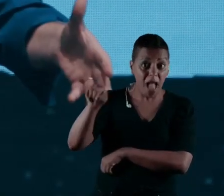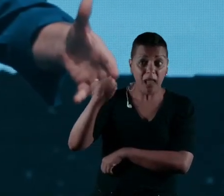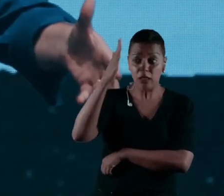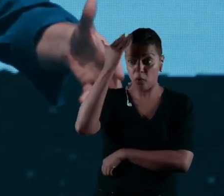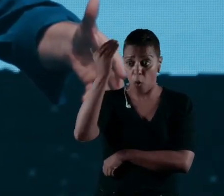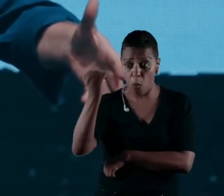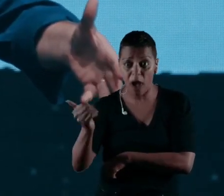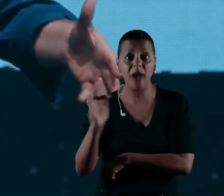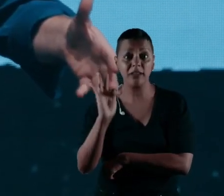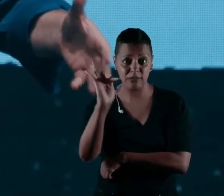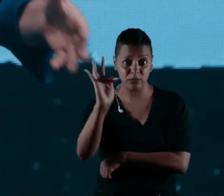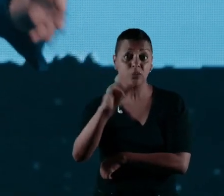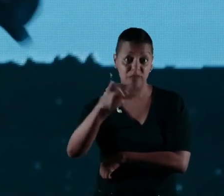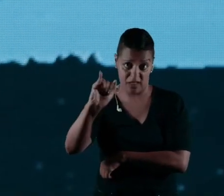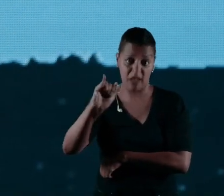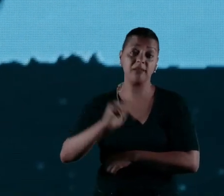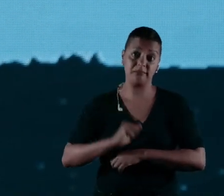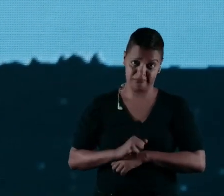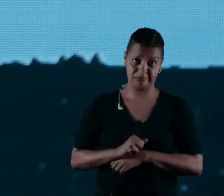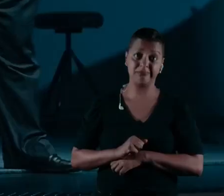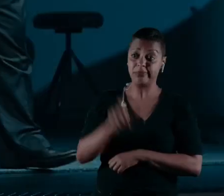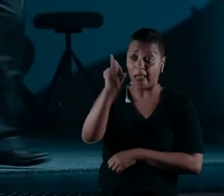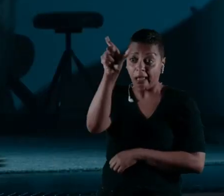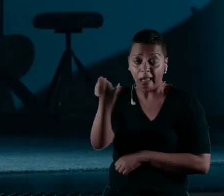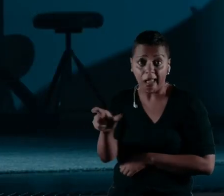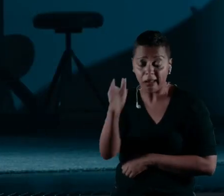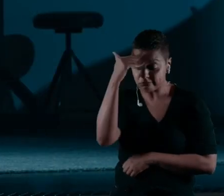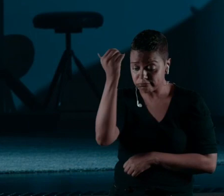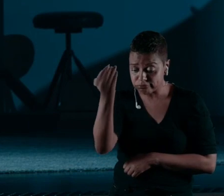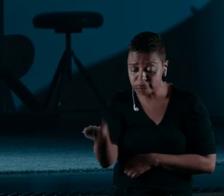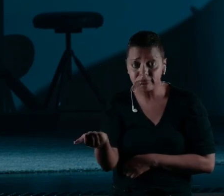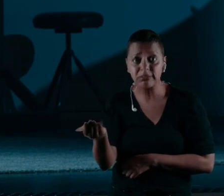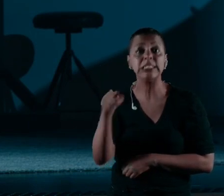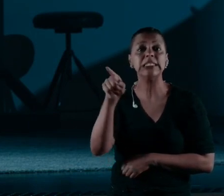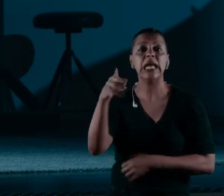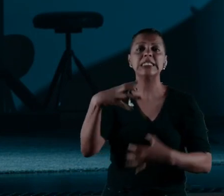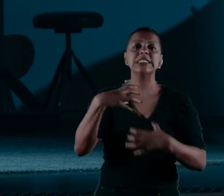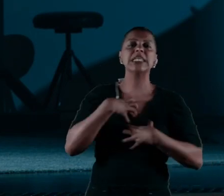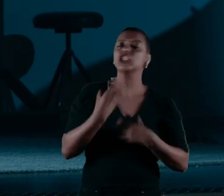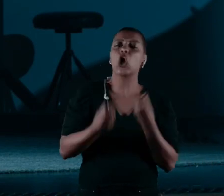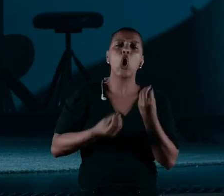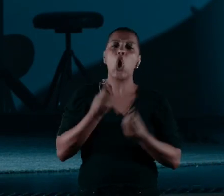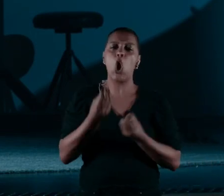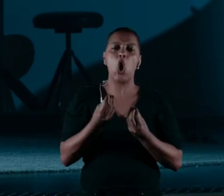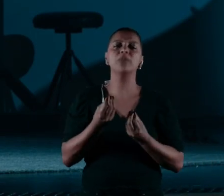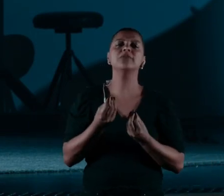honrada. E por ser honrada, ela se sente empoderada.